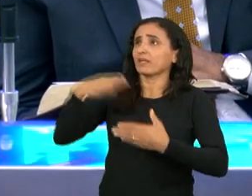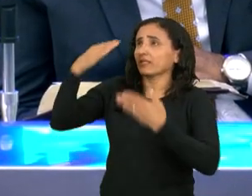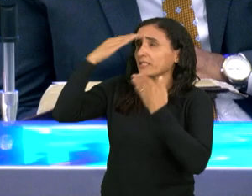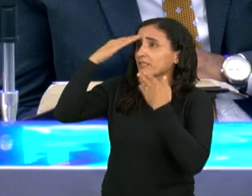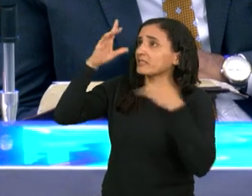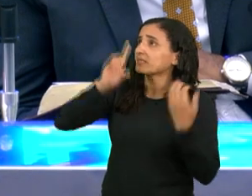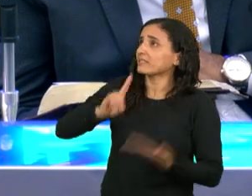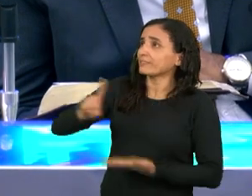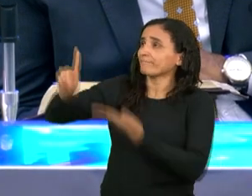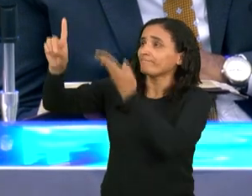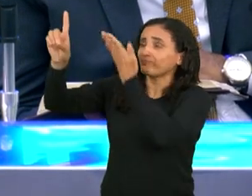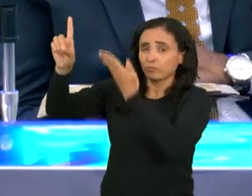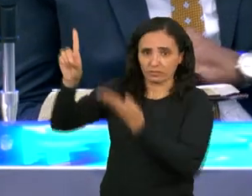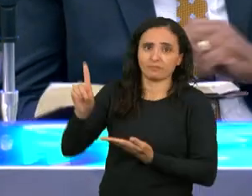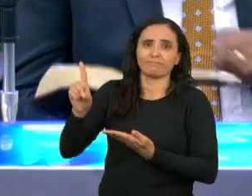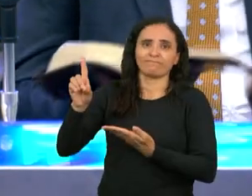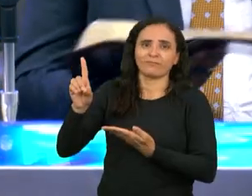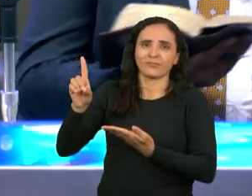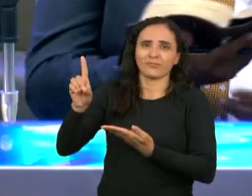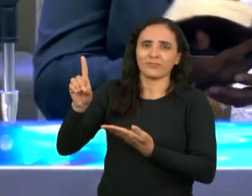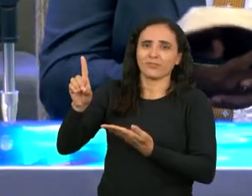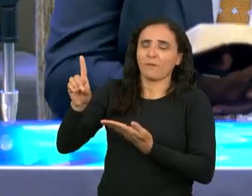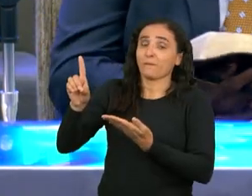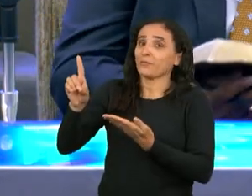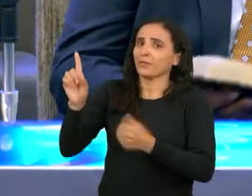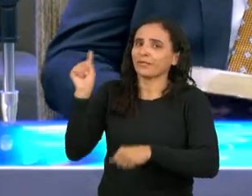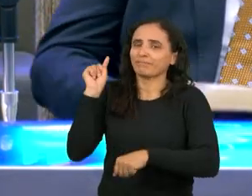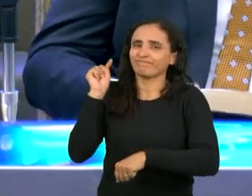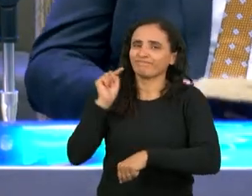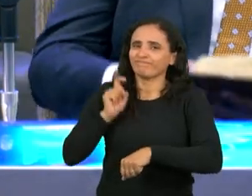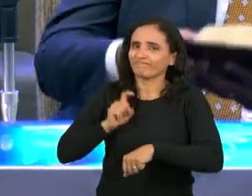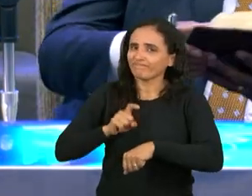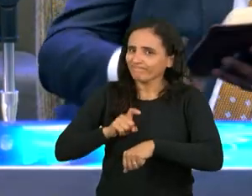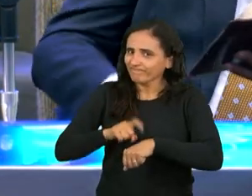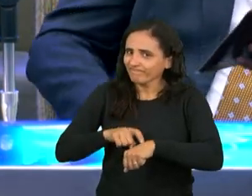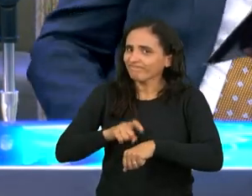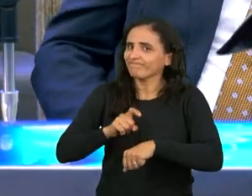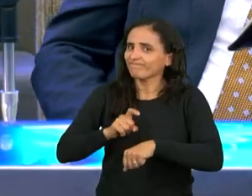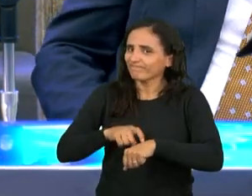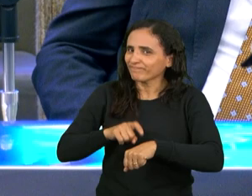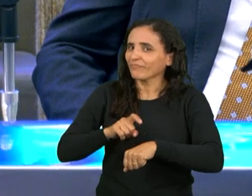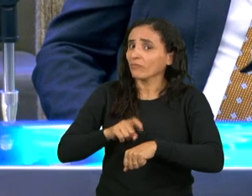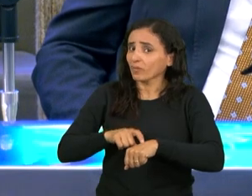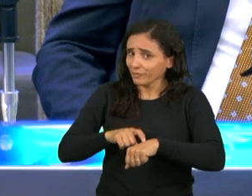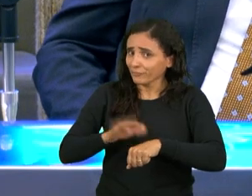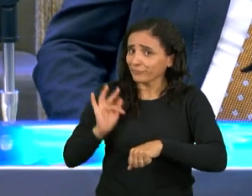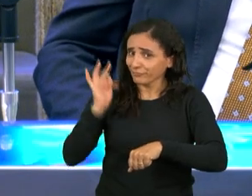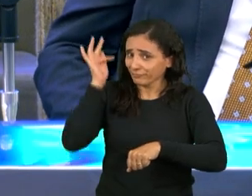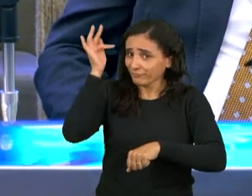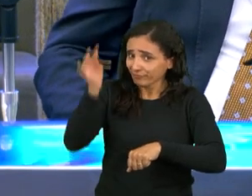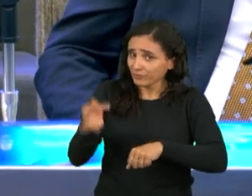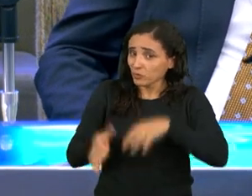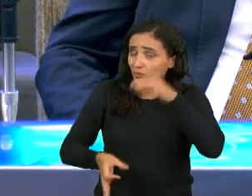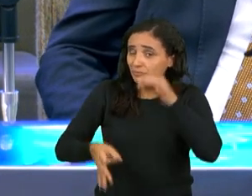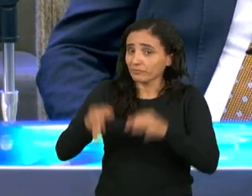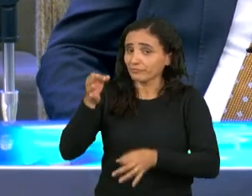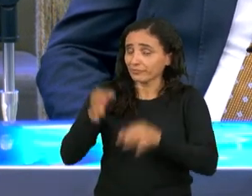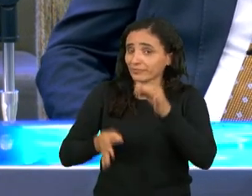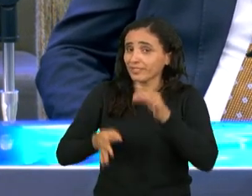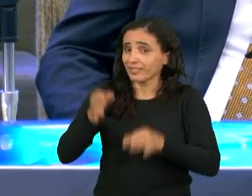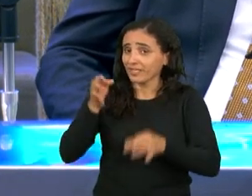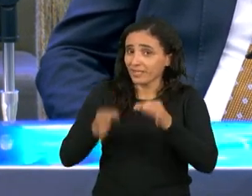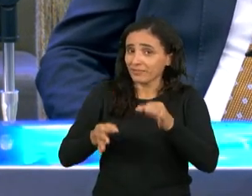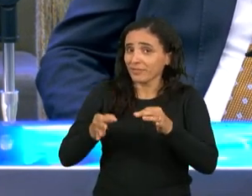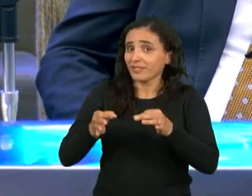Nesta parte porque já é tempo que comece o julgamento pela casa de Deus e se primeiro